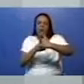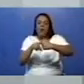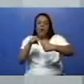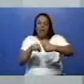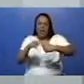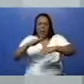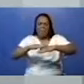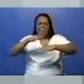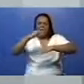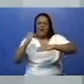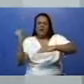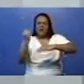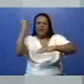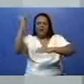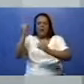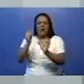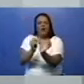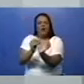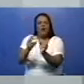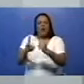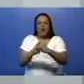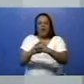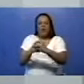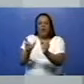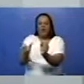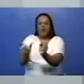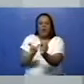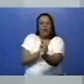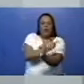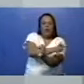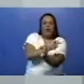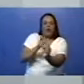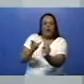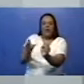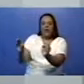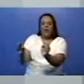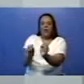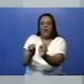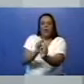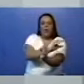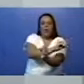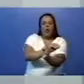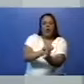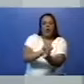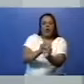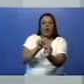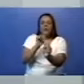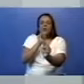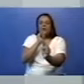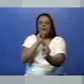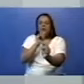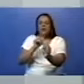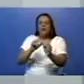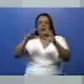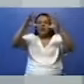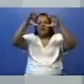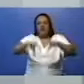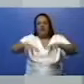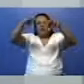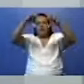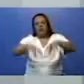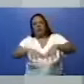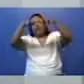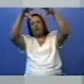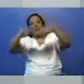e as palavras que estão girando em torno do verbo, que acompanham o verbo, então. Então, caiu de repente, eu tenho o sintagma